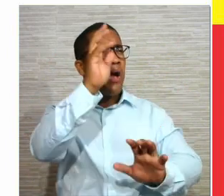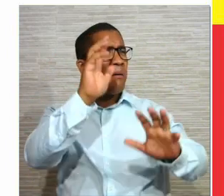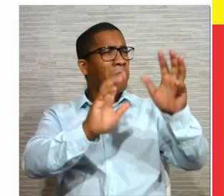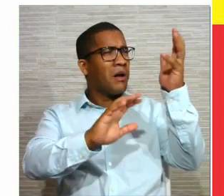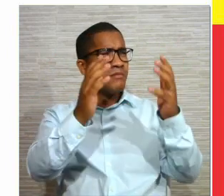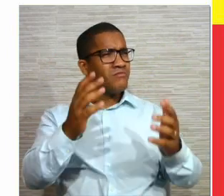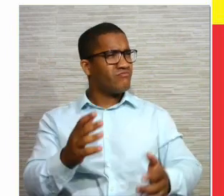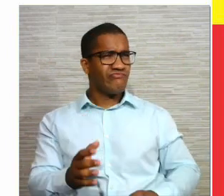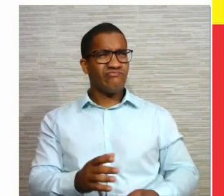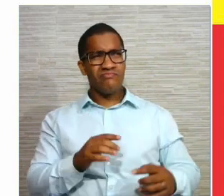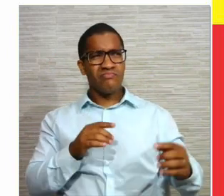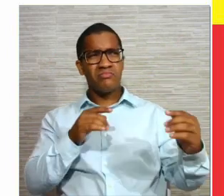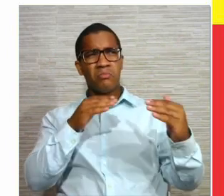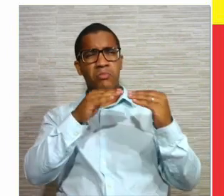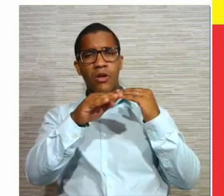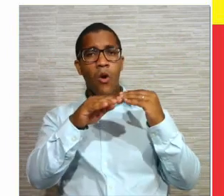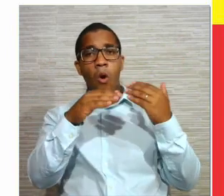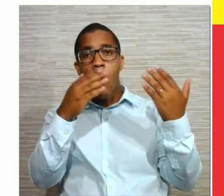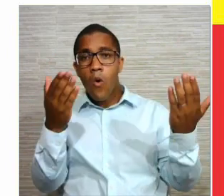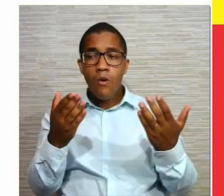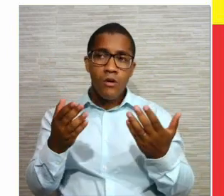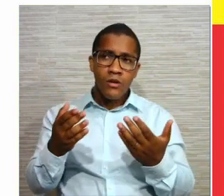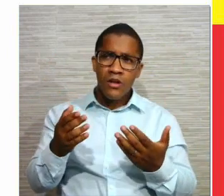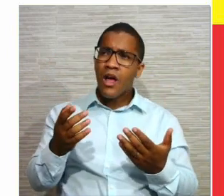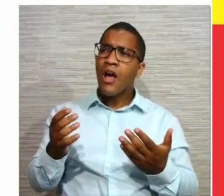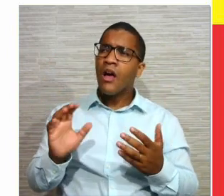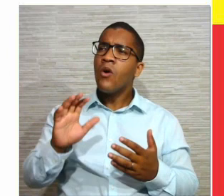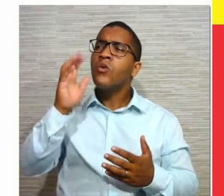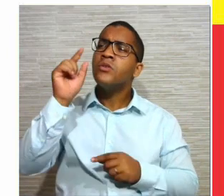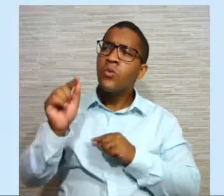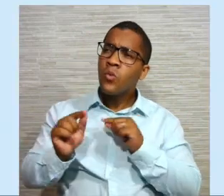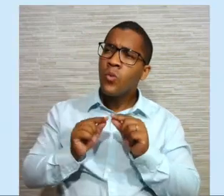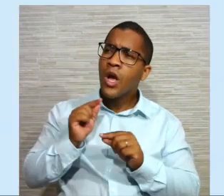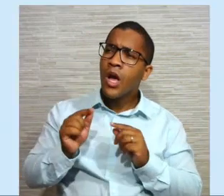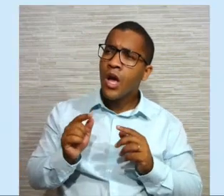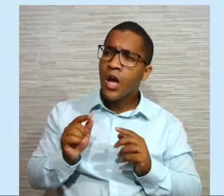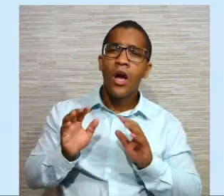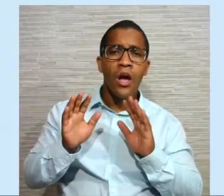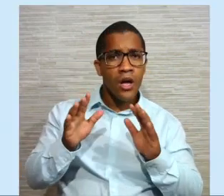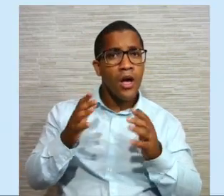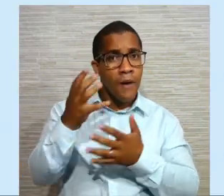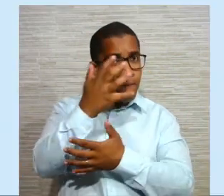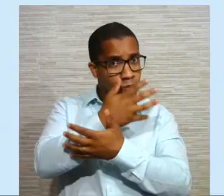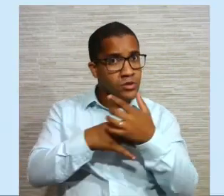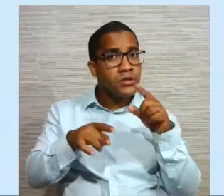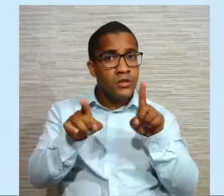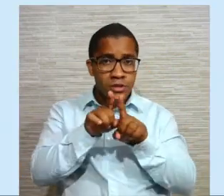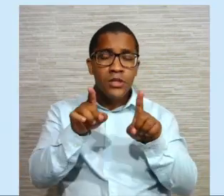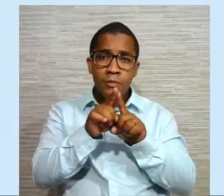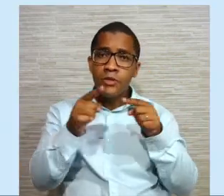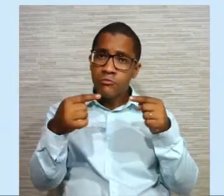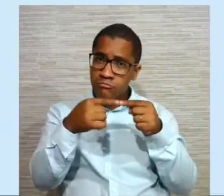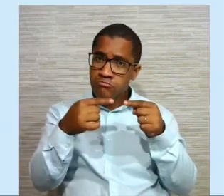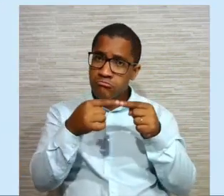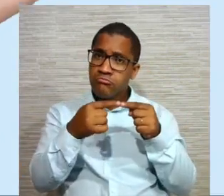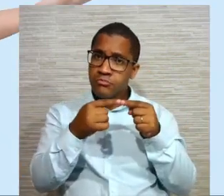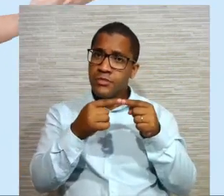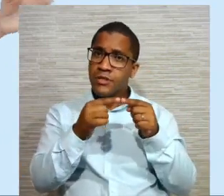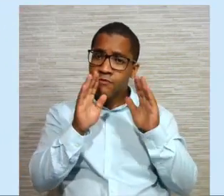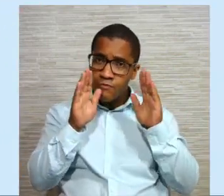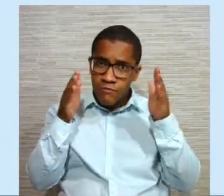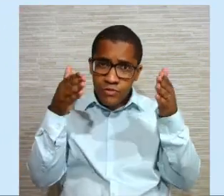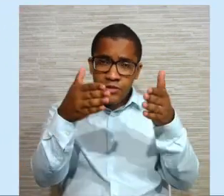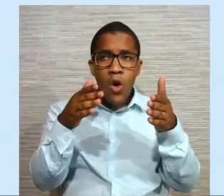Também indagar e perguntar o que está acontecendo, Então, dependendo da situação, a música ela também vai ser usada para isso, Ou